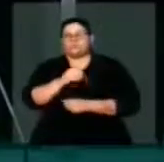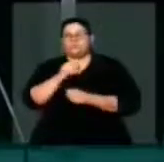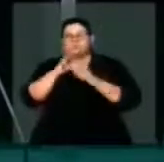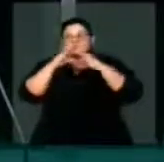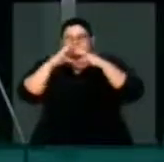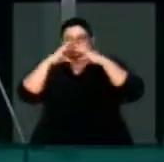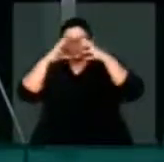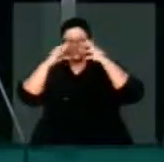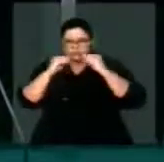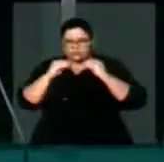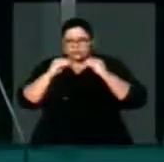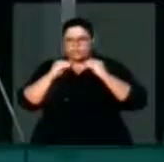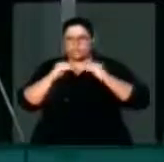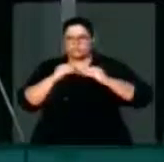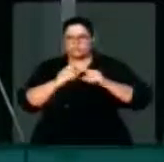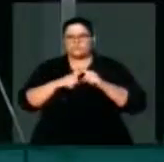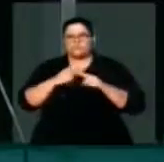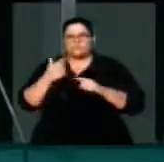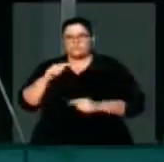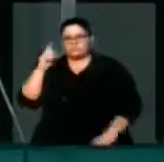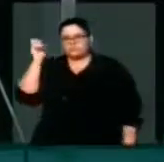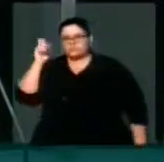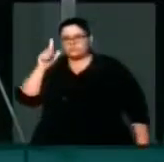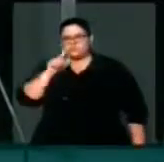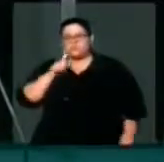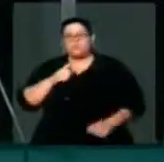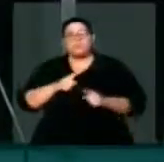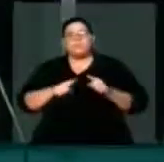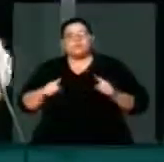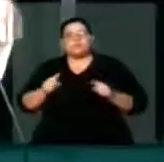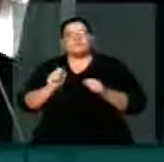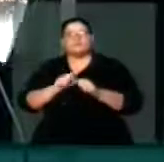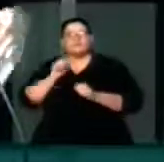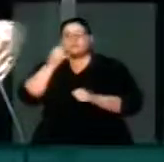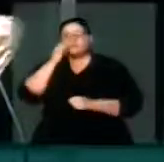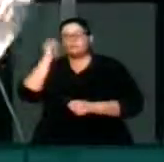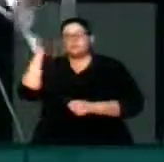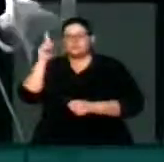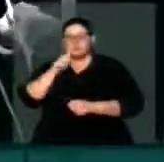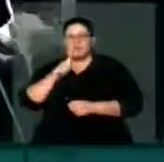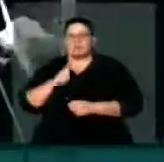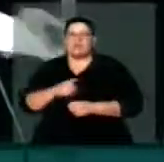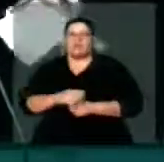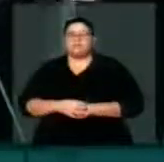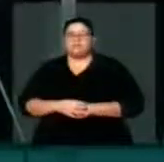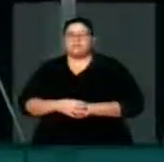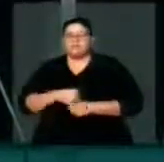baseada em energia solar. E no Brasil...